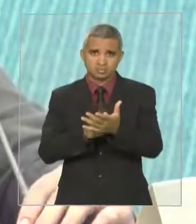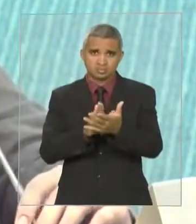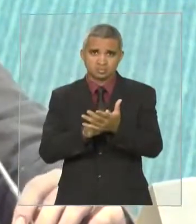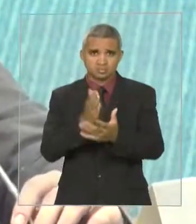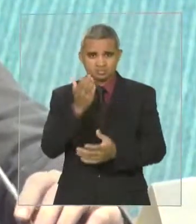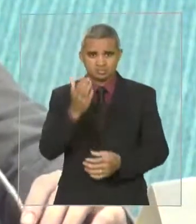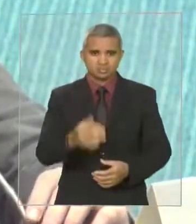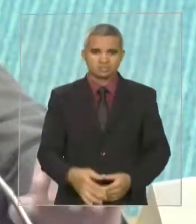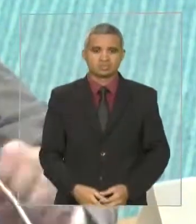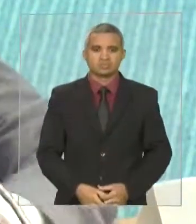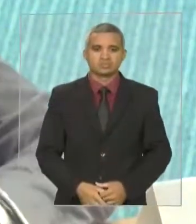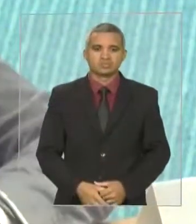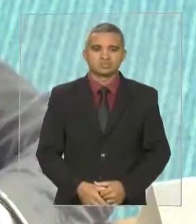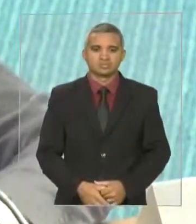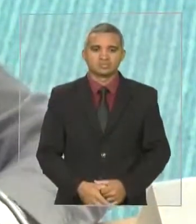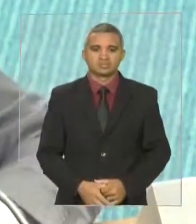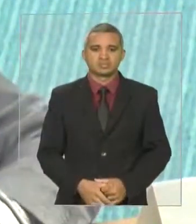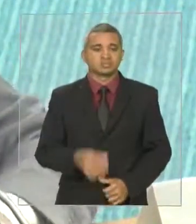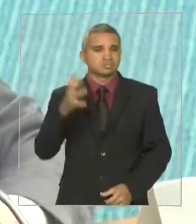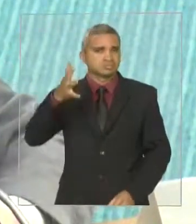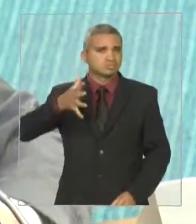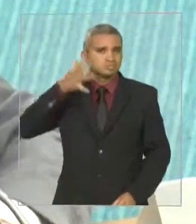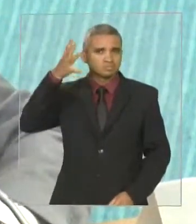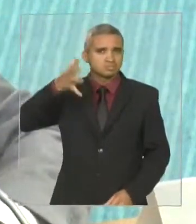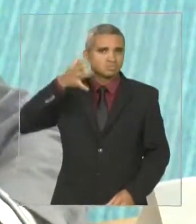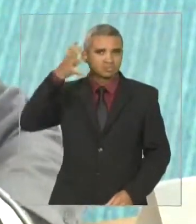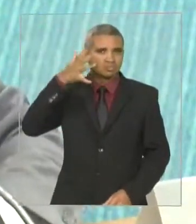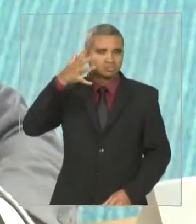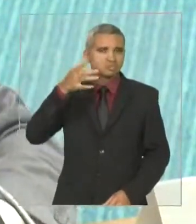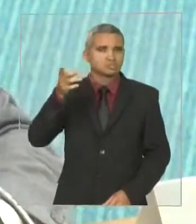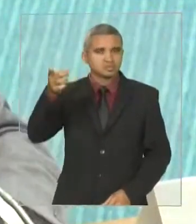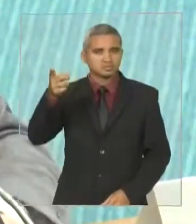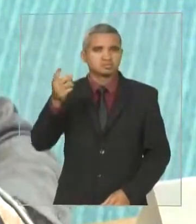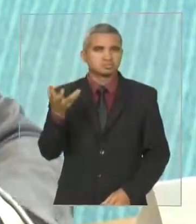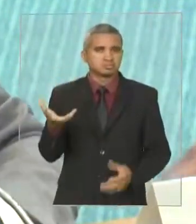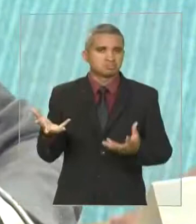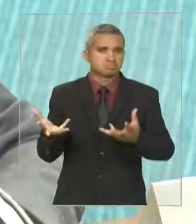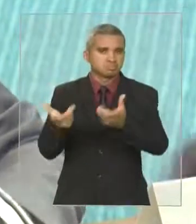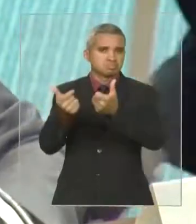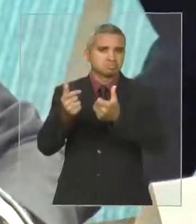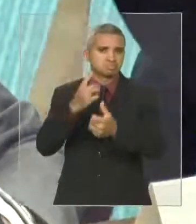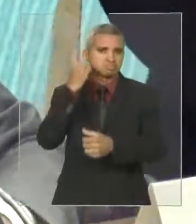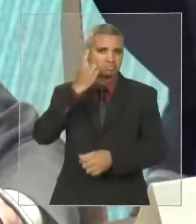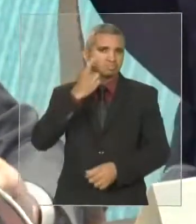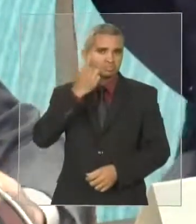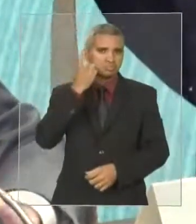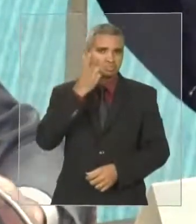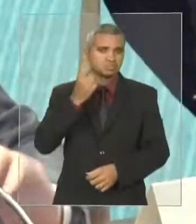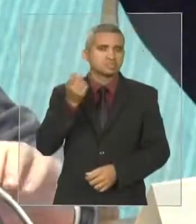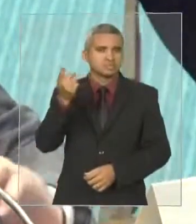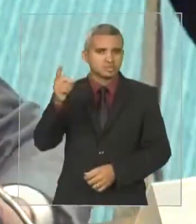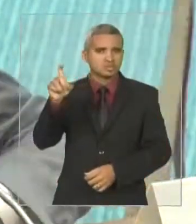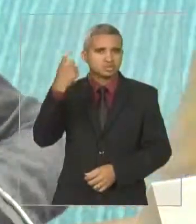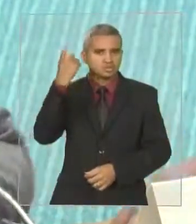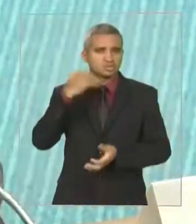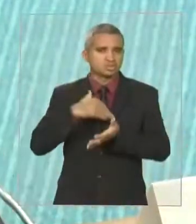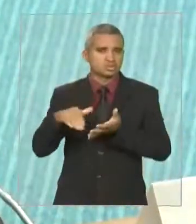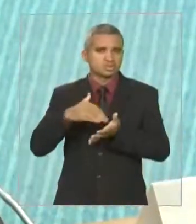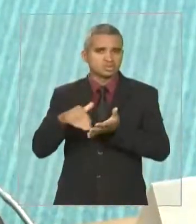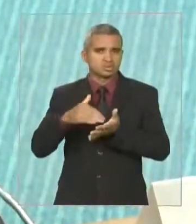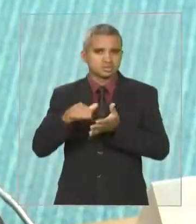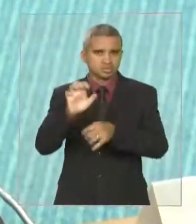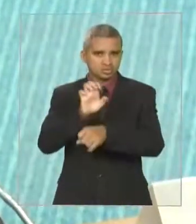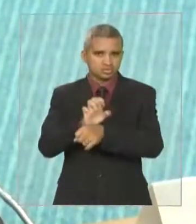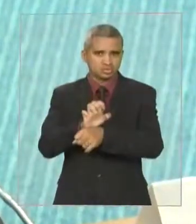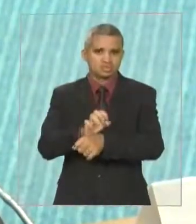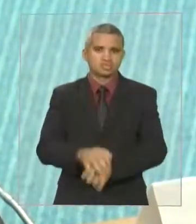pelo pronunciamento, Vossa Excelência que é um brilhante parlamentar, já foi secretário de Estado,